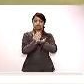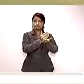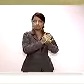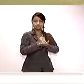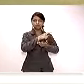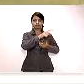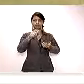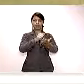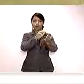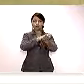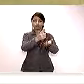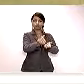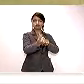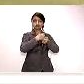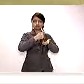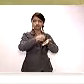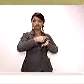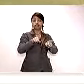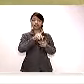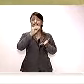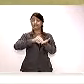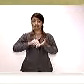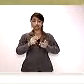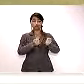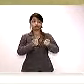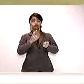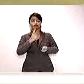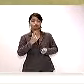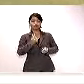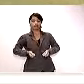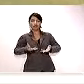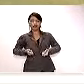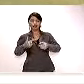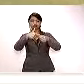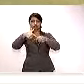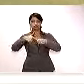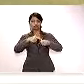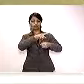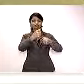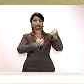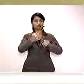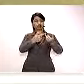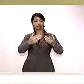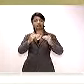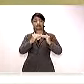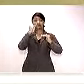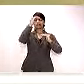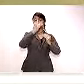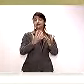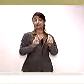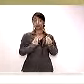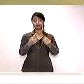precatórios e na ausência de controle de de gastos com combustível Que Se mostraram incompatíveis com o número de veículos da prefeitura além de excessivos em relação ao número